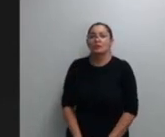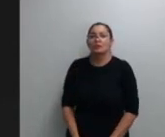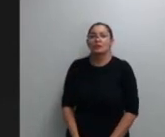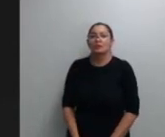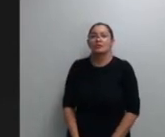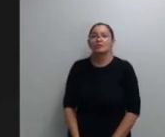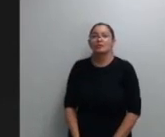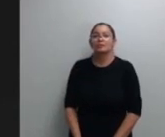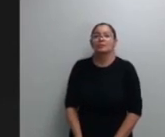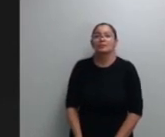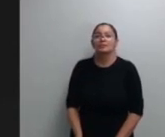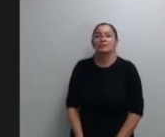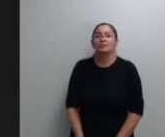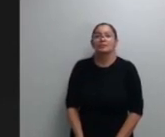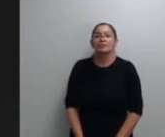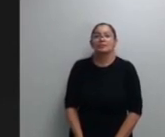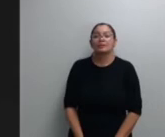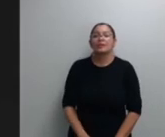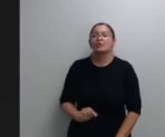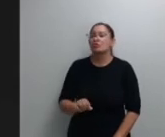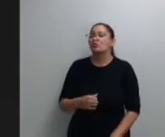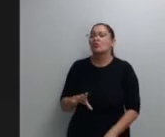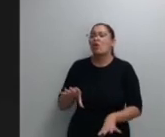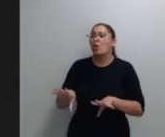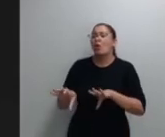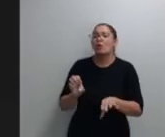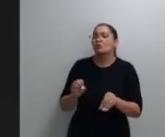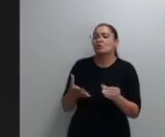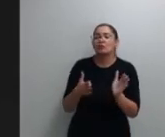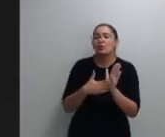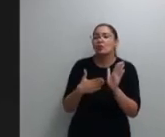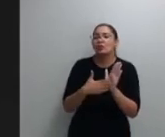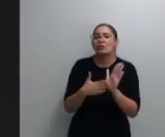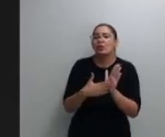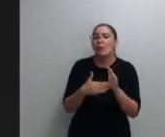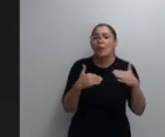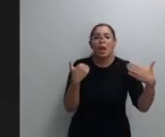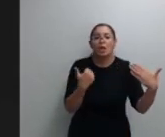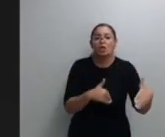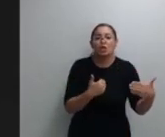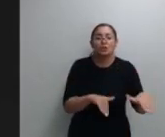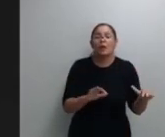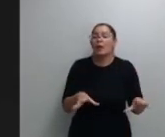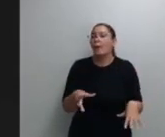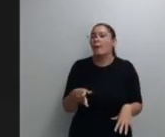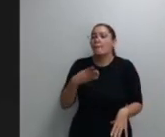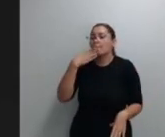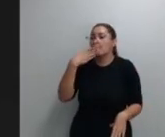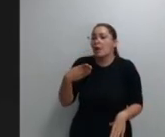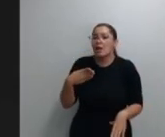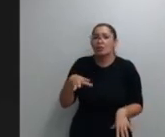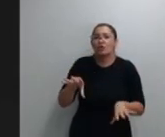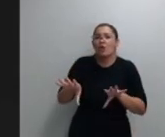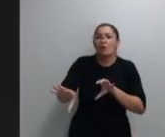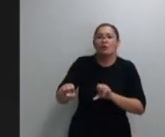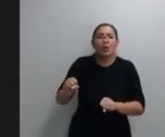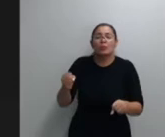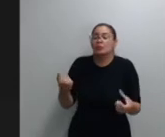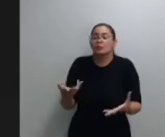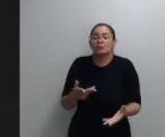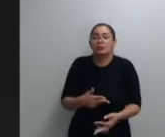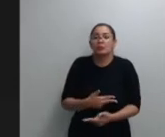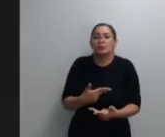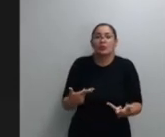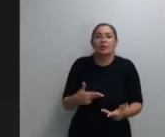caso de de títulos de se permitir não sei quantas especializações como é que a pessoa fazia 10,